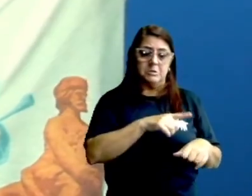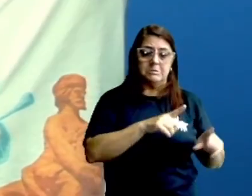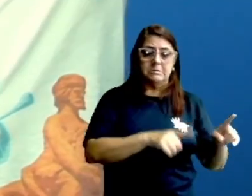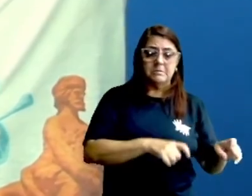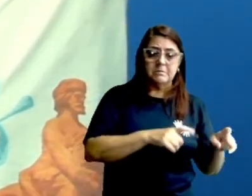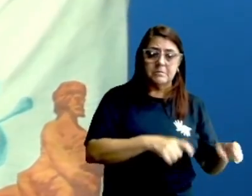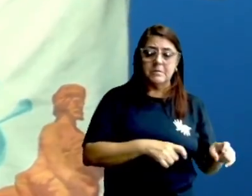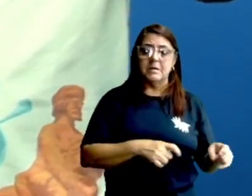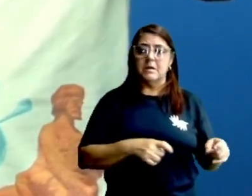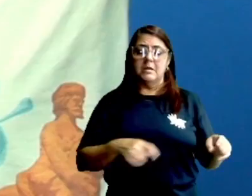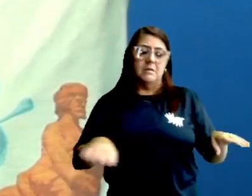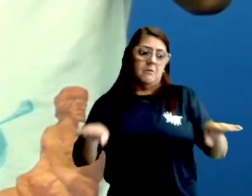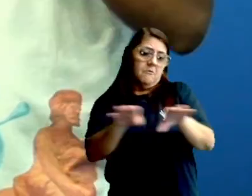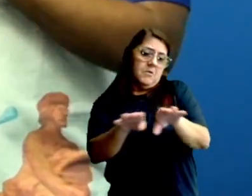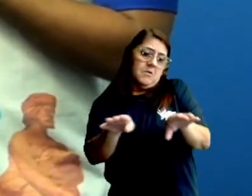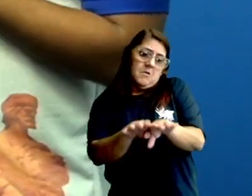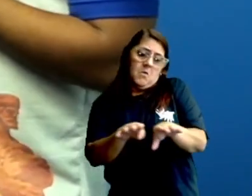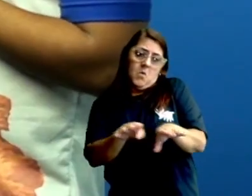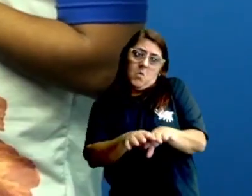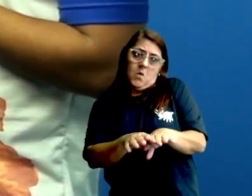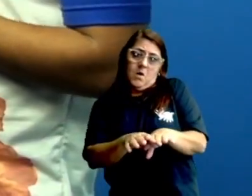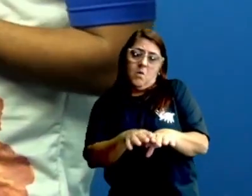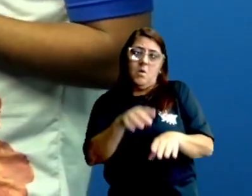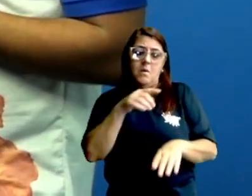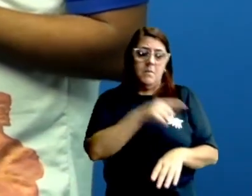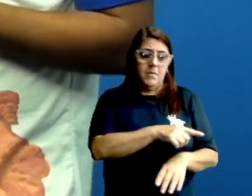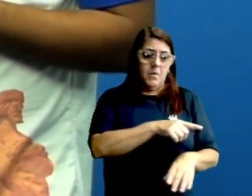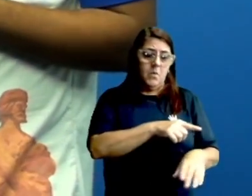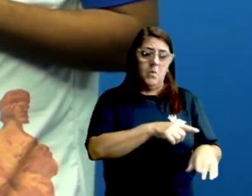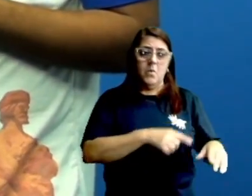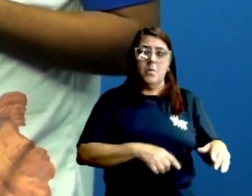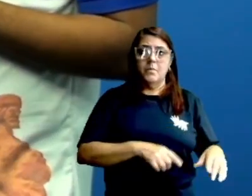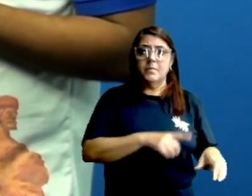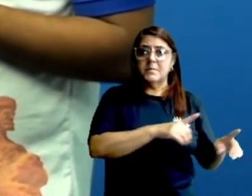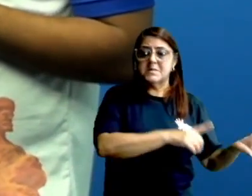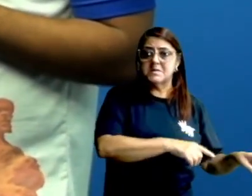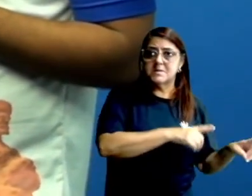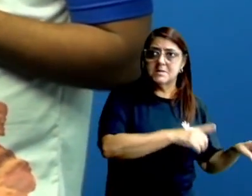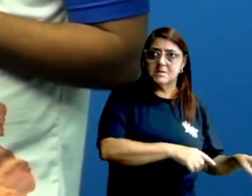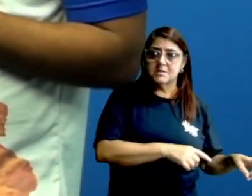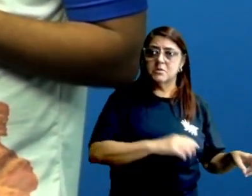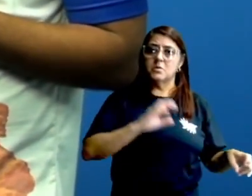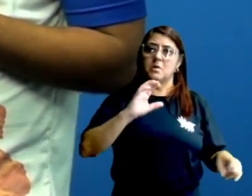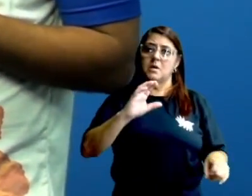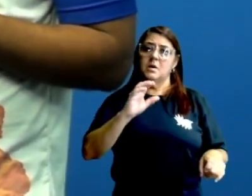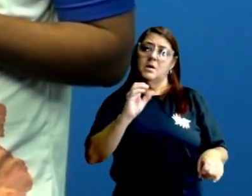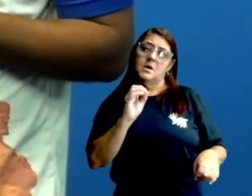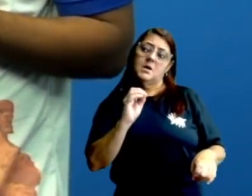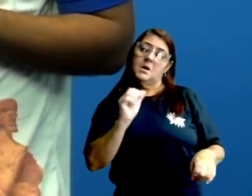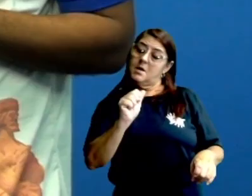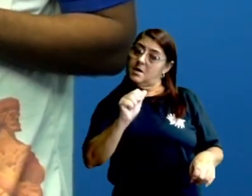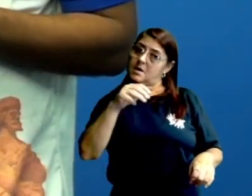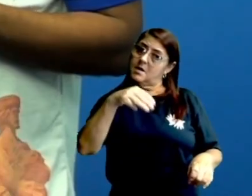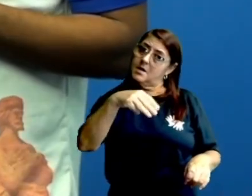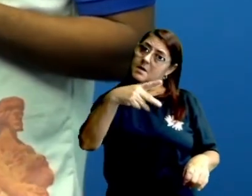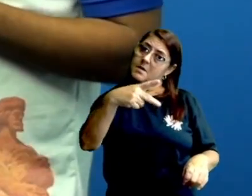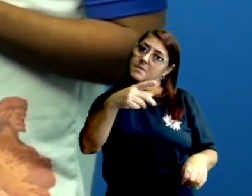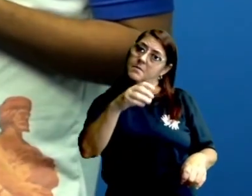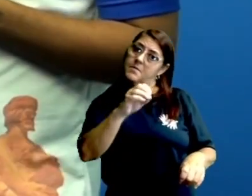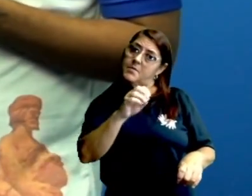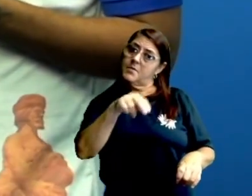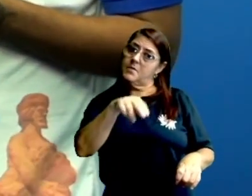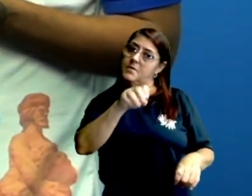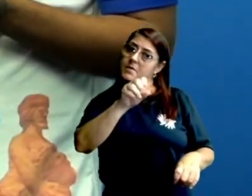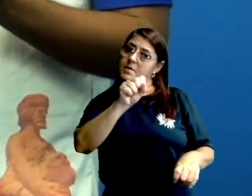servo eles tinham uma vida bem semelhantes tá porque O Camponês ele como eu disse para vocês eles também tenho que dedicar um período do seu tempo